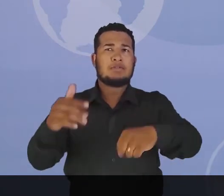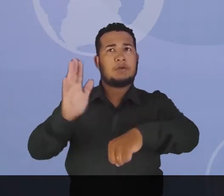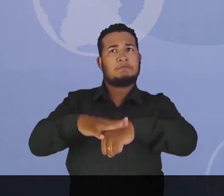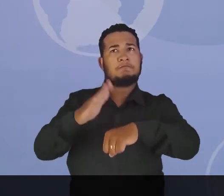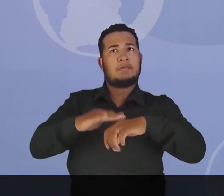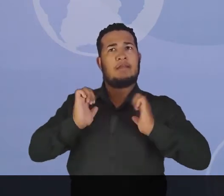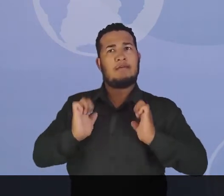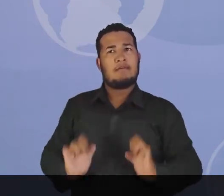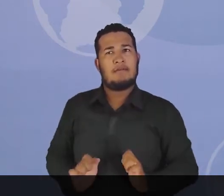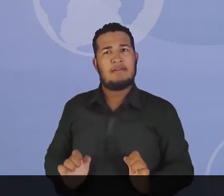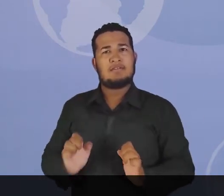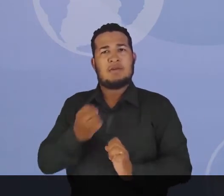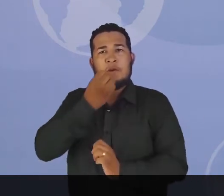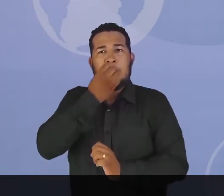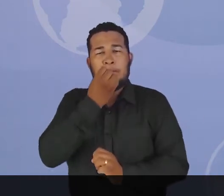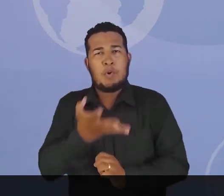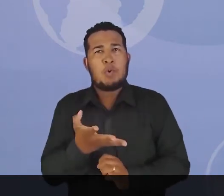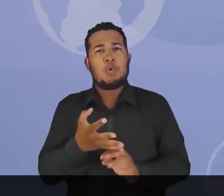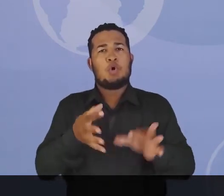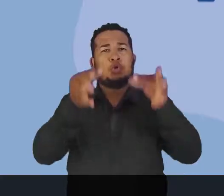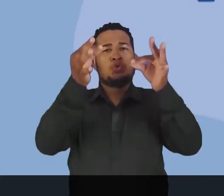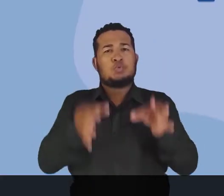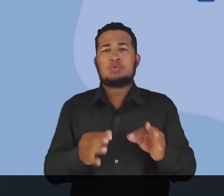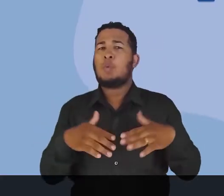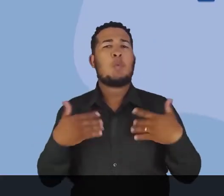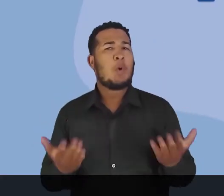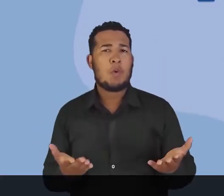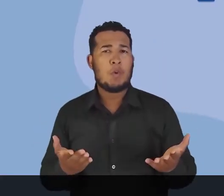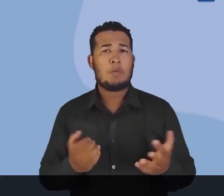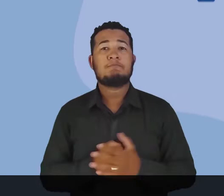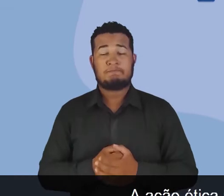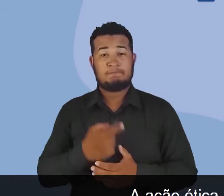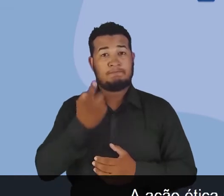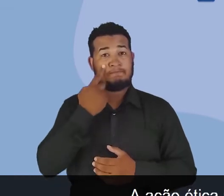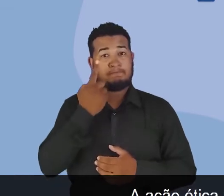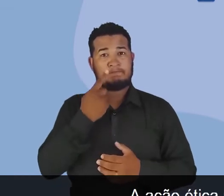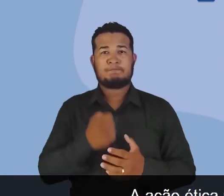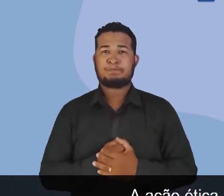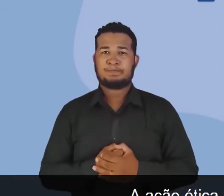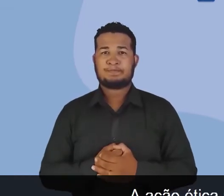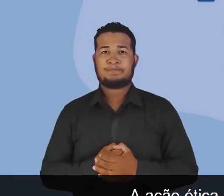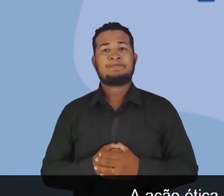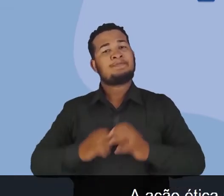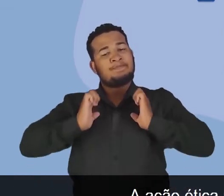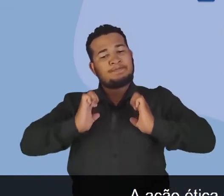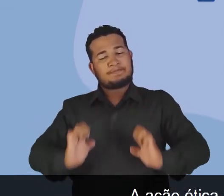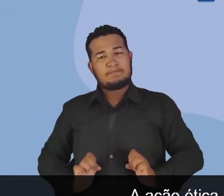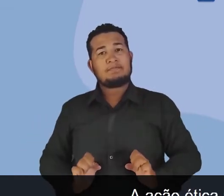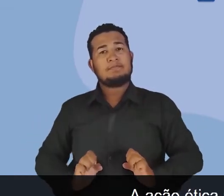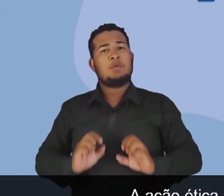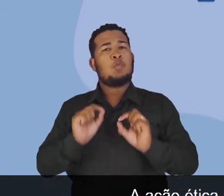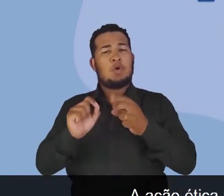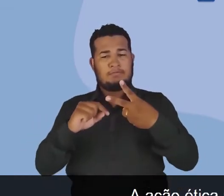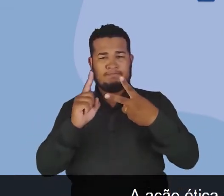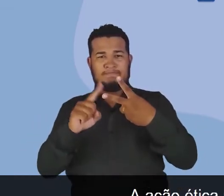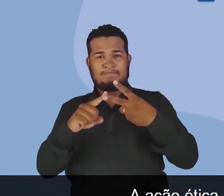ação boa, a ação justa? Olha aí na tela a definição. A ação ética para o utilitarismo é aquela